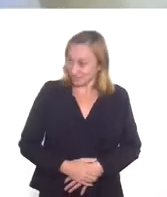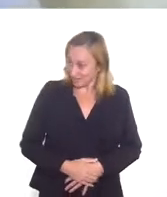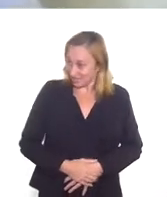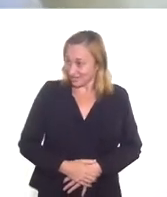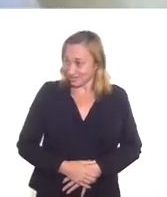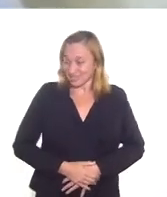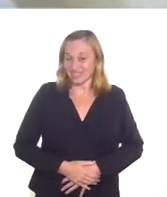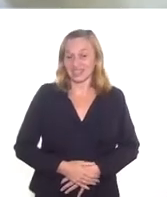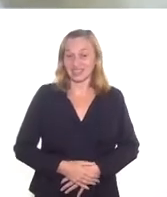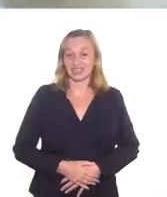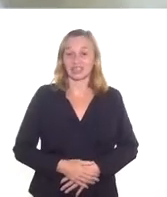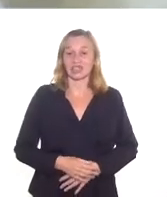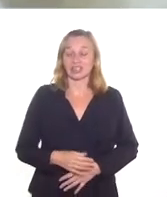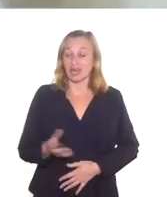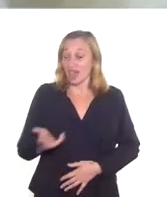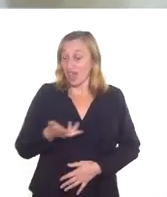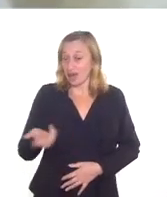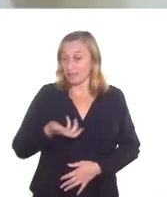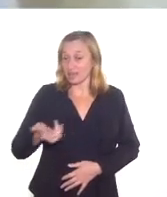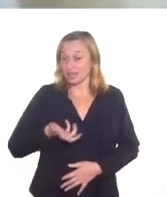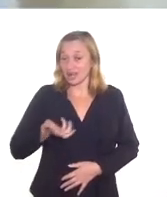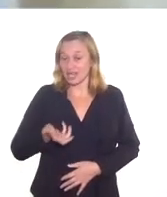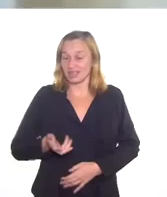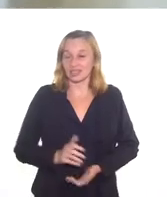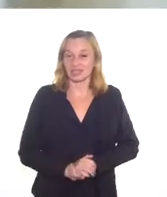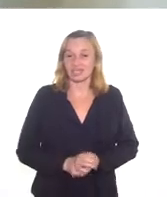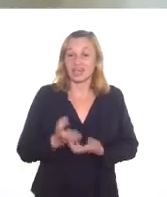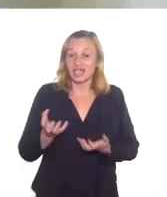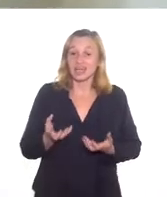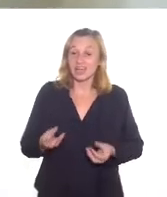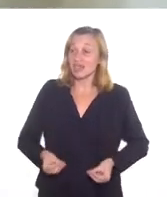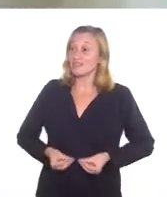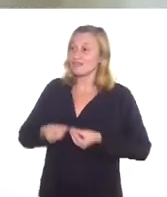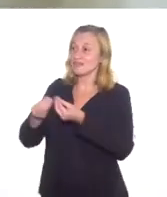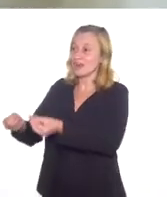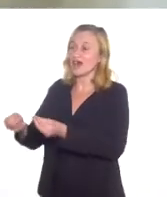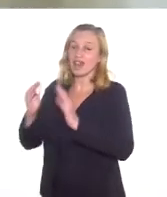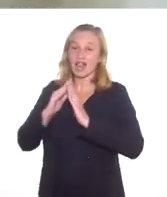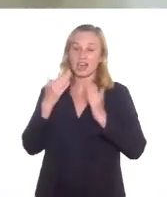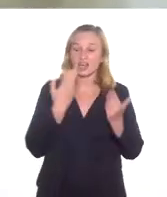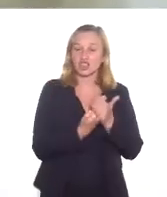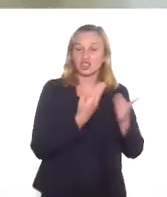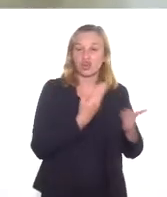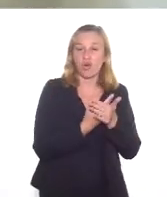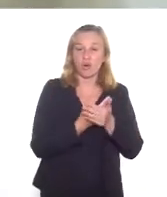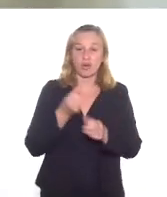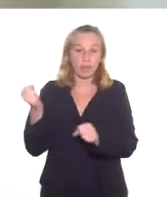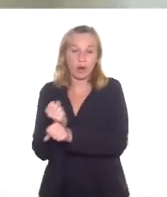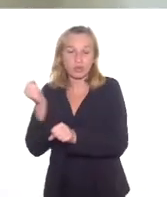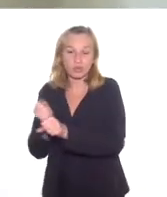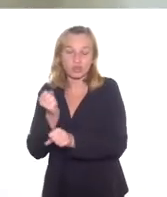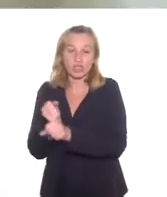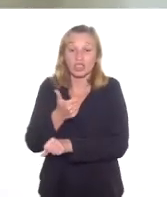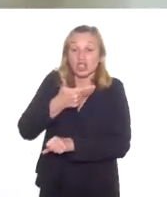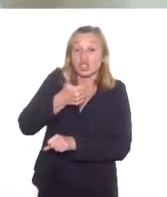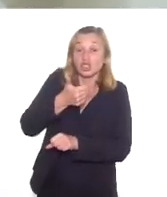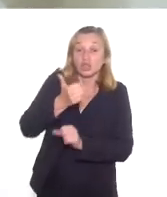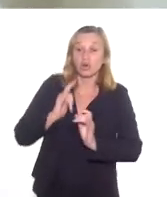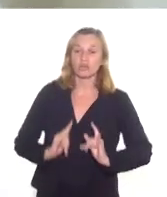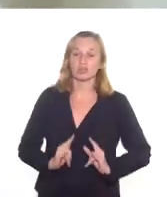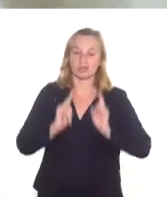veio com toda velocidade. Queria entregar esse colégio para a construção de 12